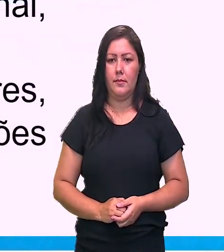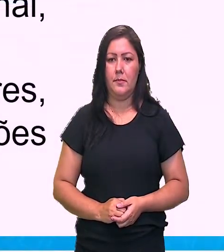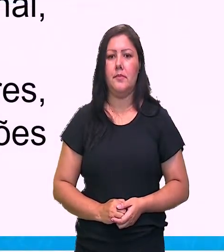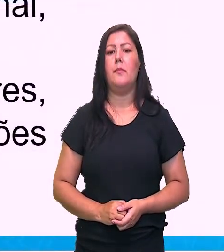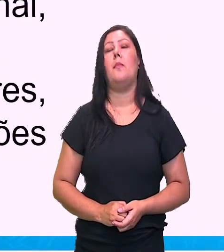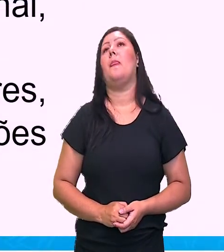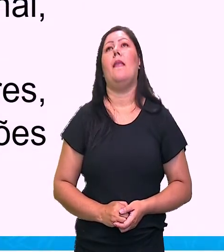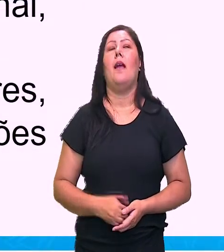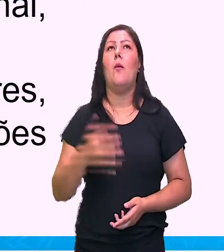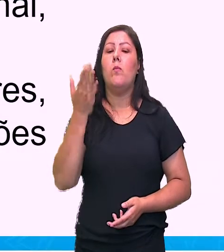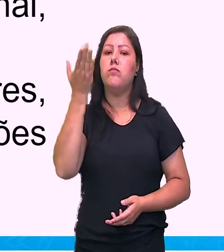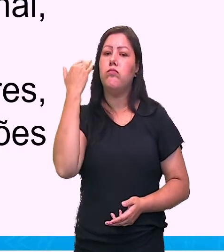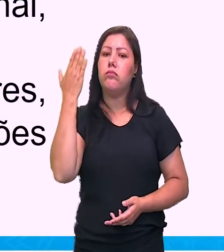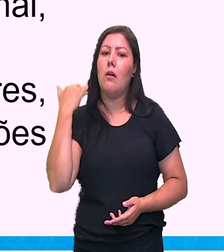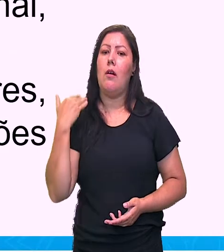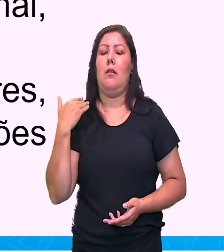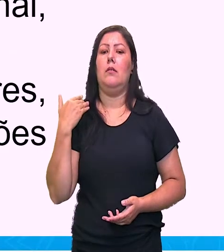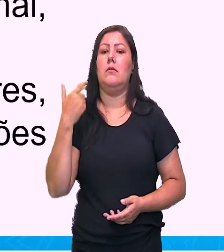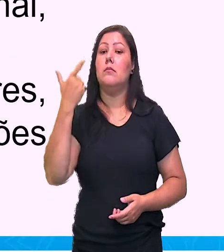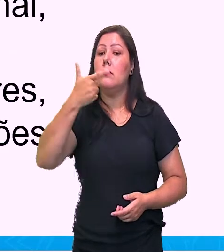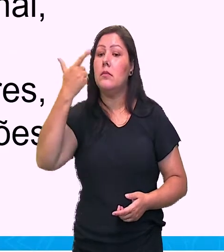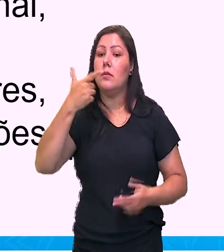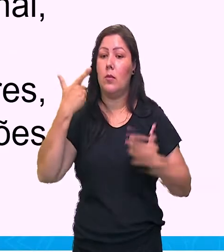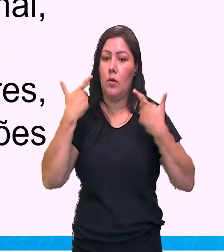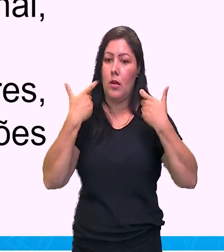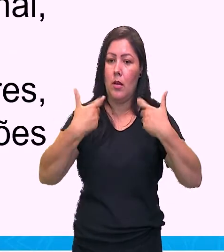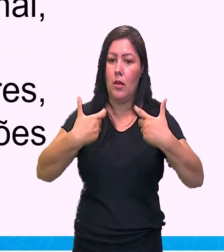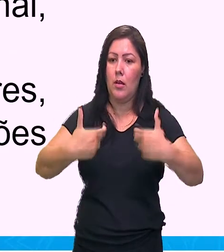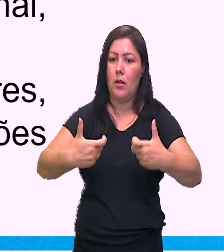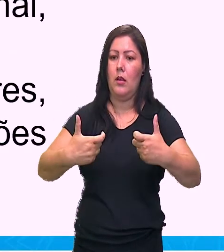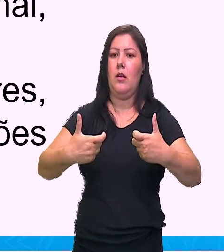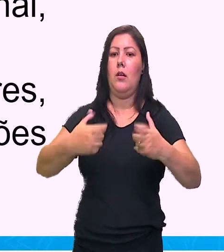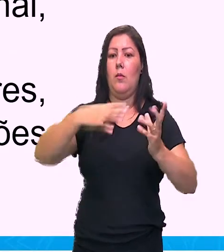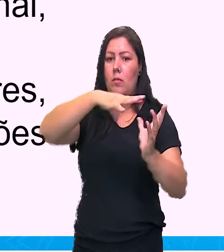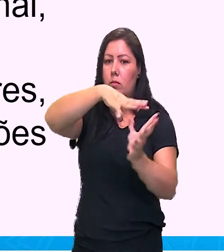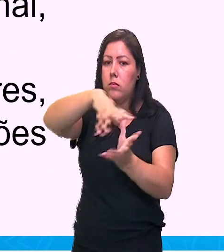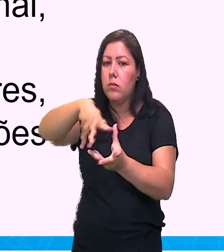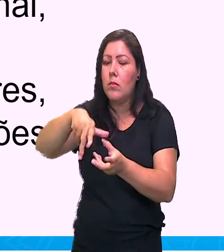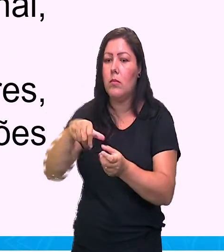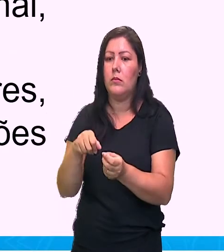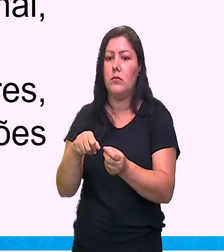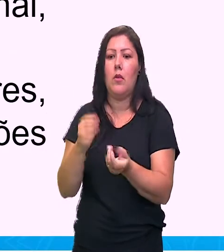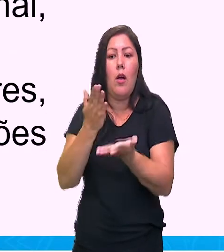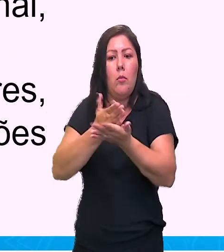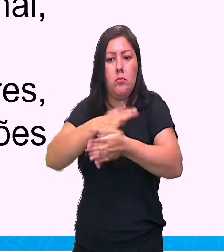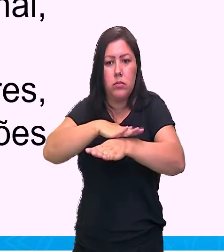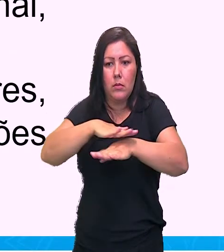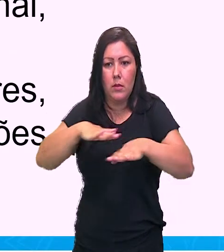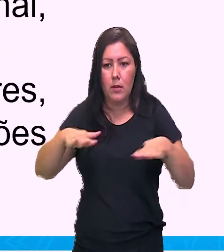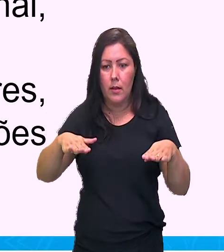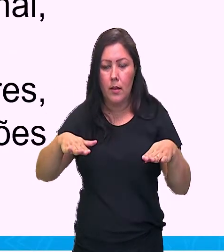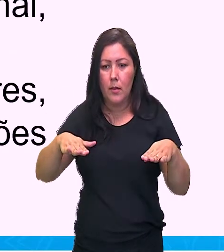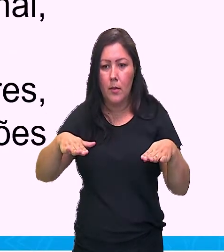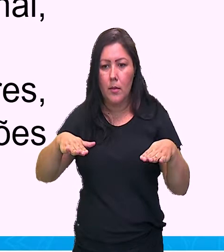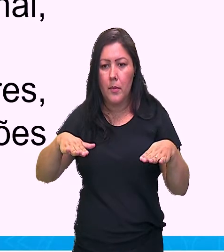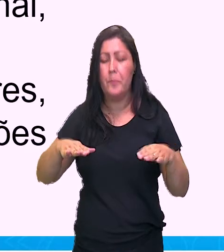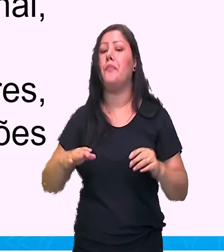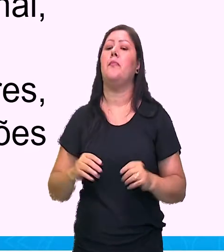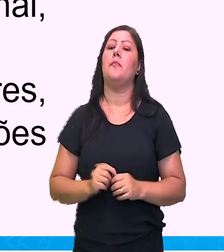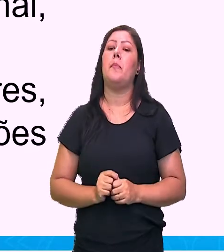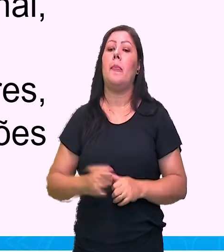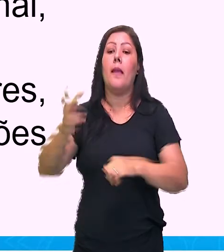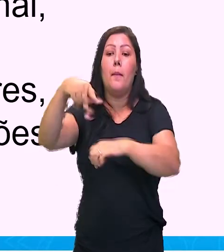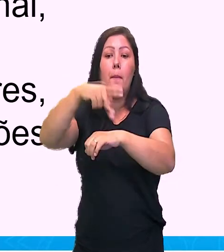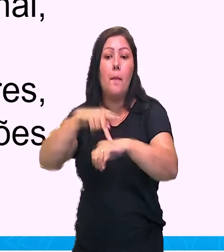Com o fim da Segunda Guerra Mundial, os países vencedores do conflito, quem foram?